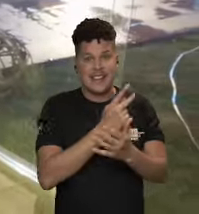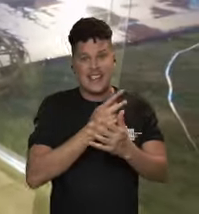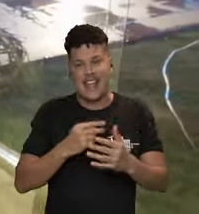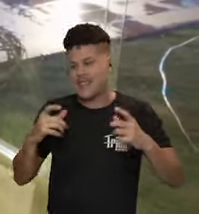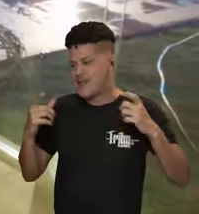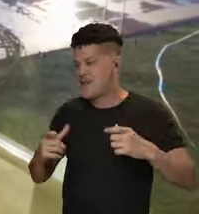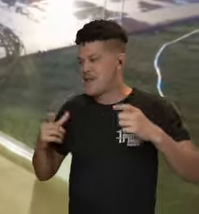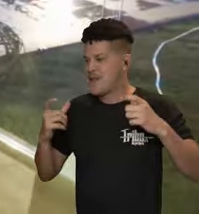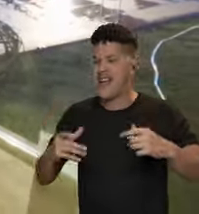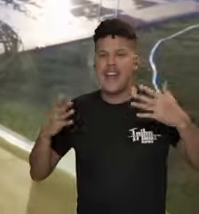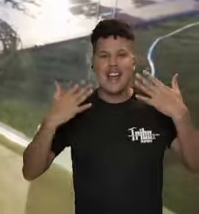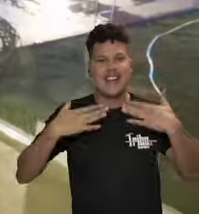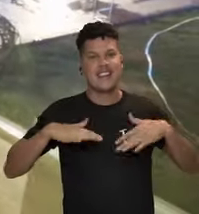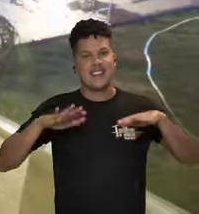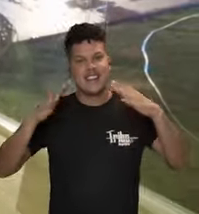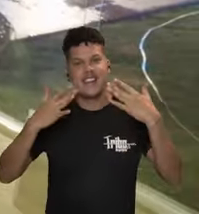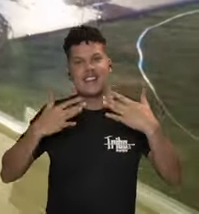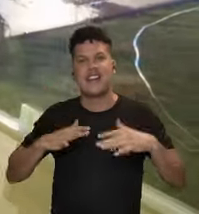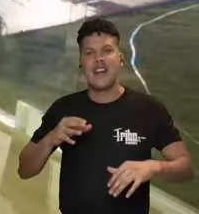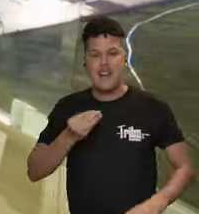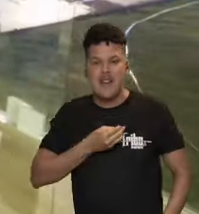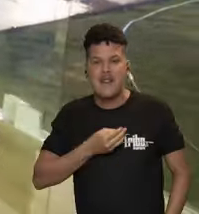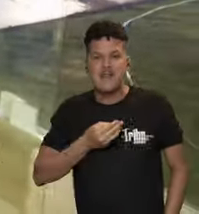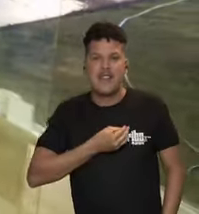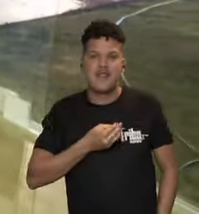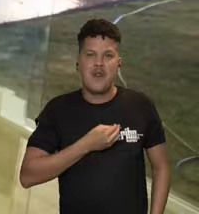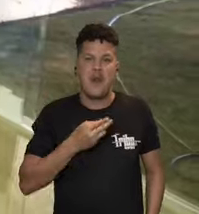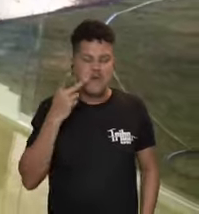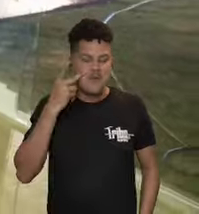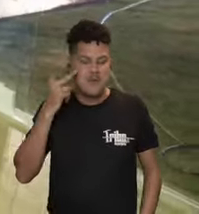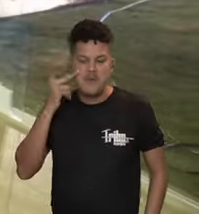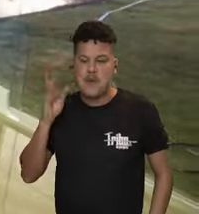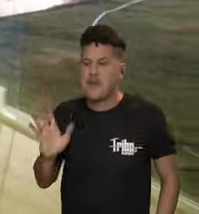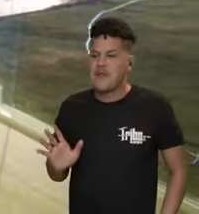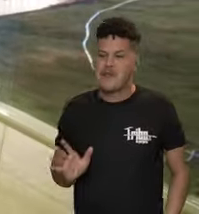relaxar prevalece. Porque eu vivo como...